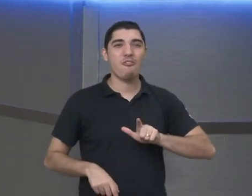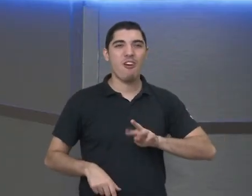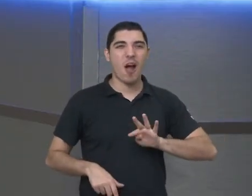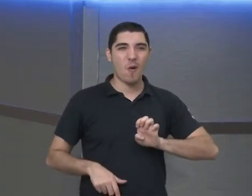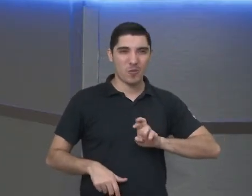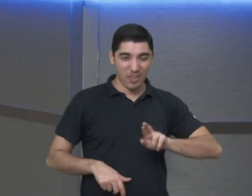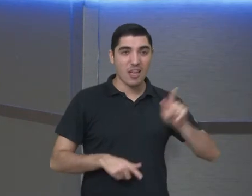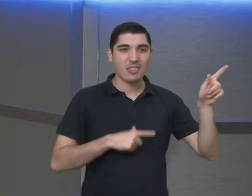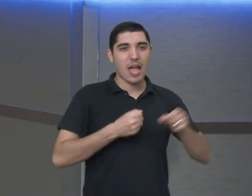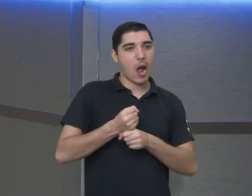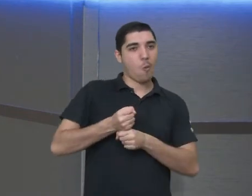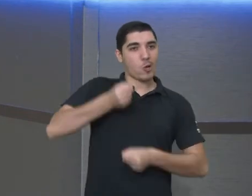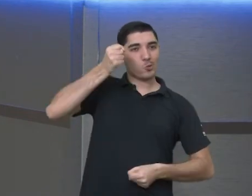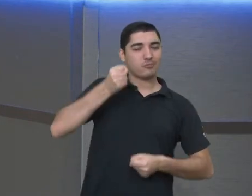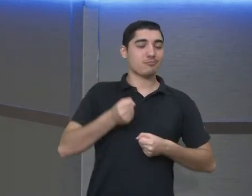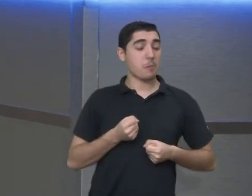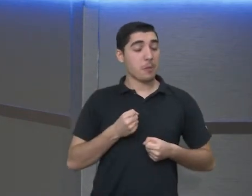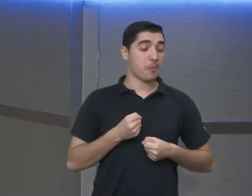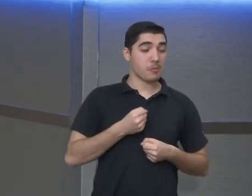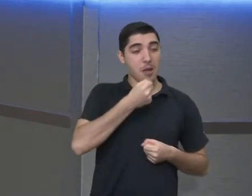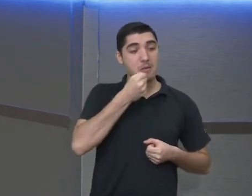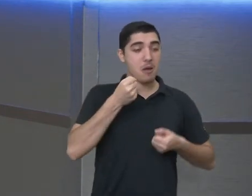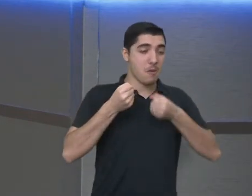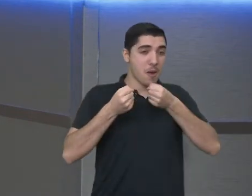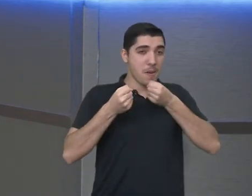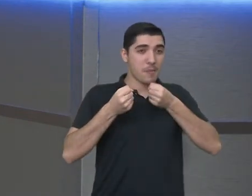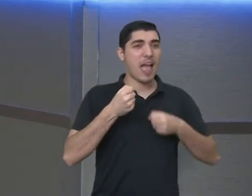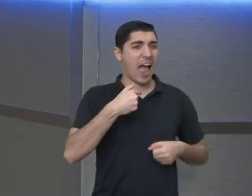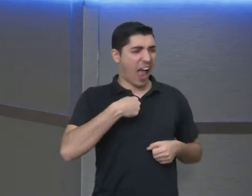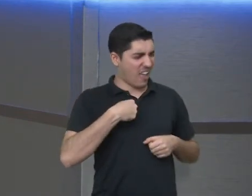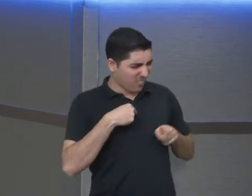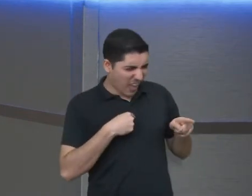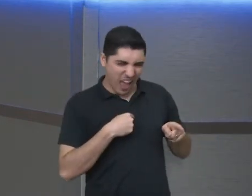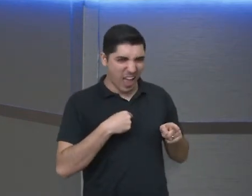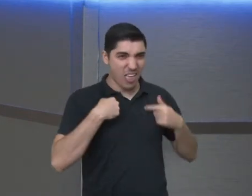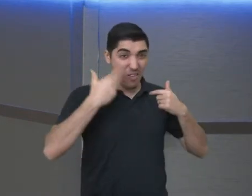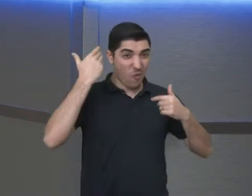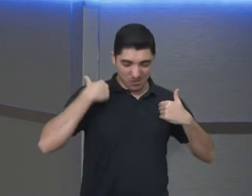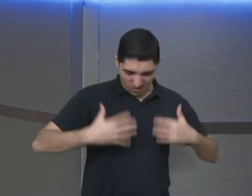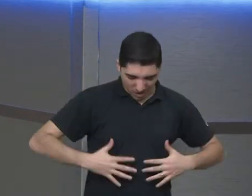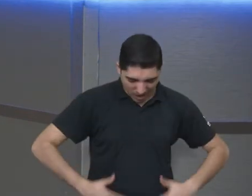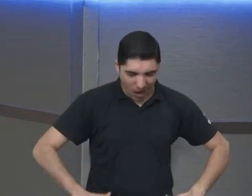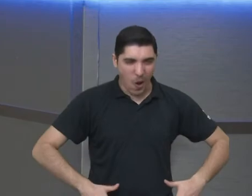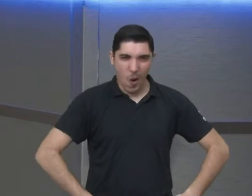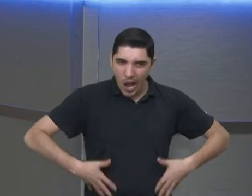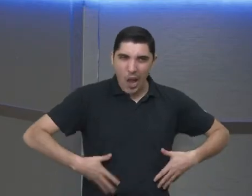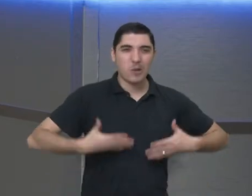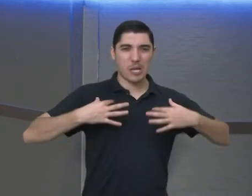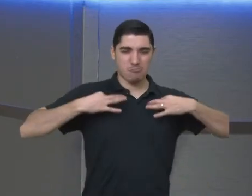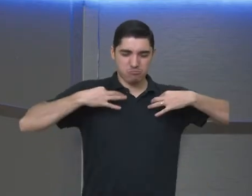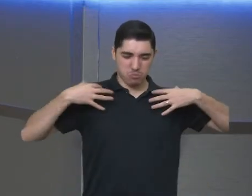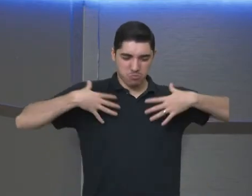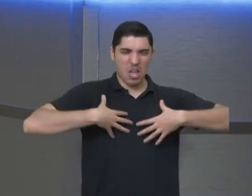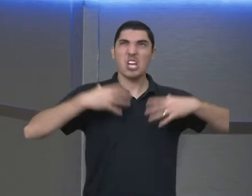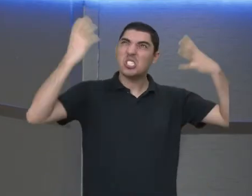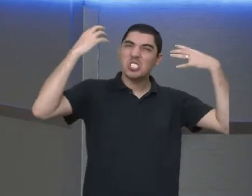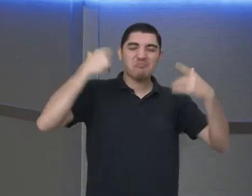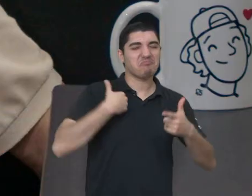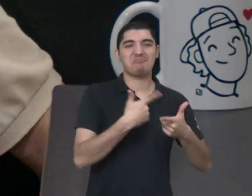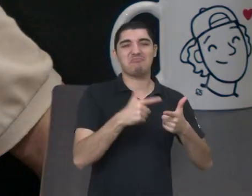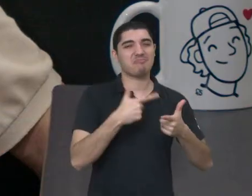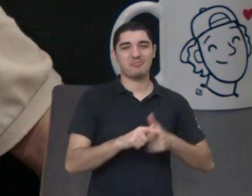não por completo, mas murchava um pouco a bola, né? O goleiro, quando fosse pegar, cobrar um tiro de meta, algum outro jogador, qualquer coisa, sentia que a bola estava... Ô,